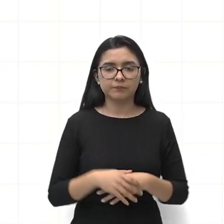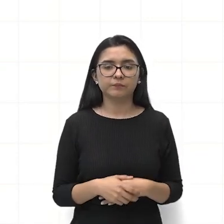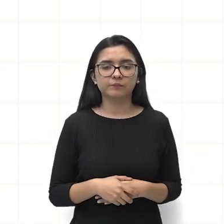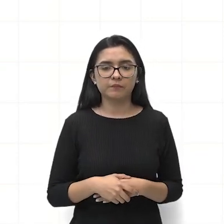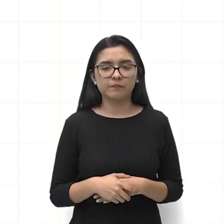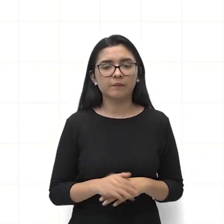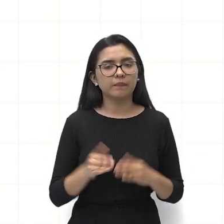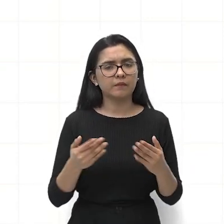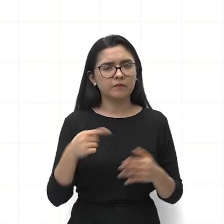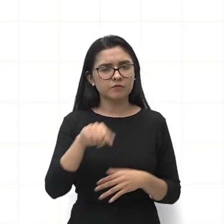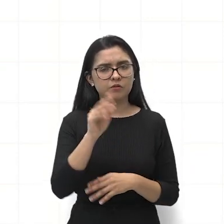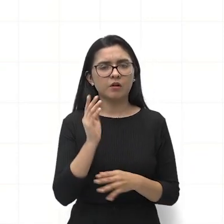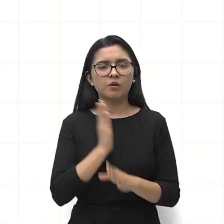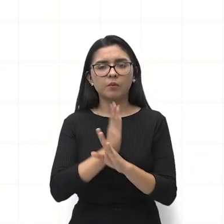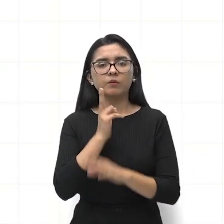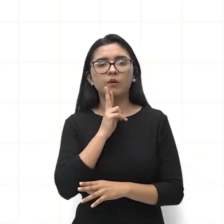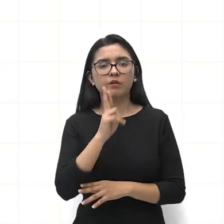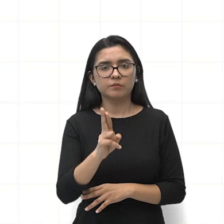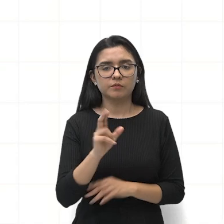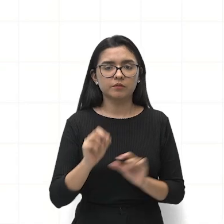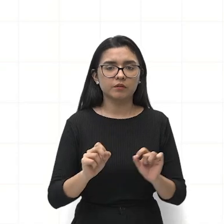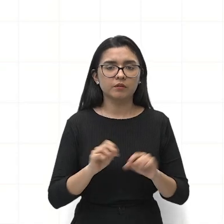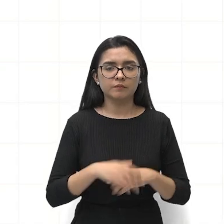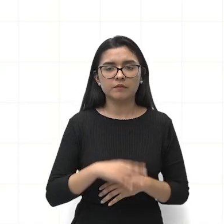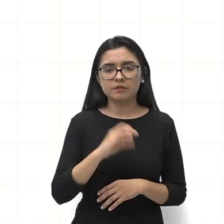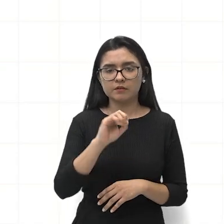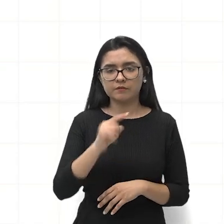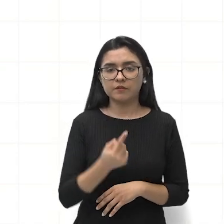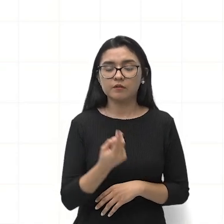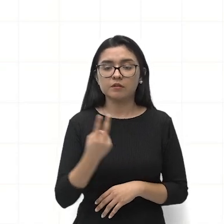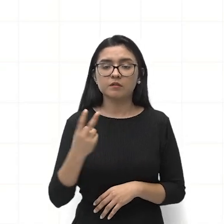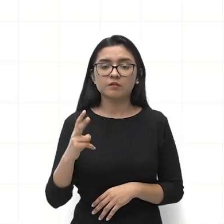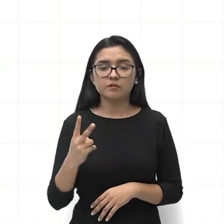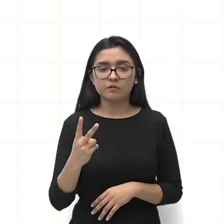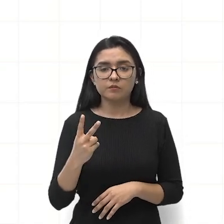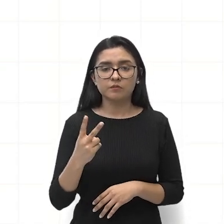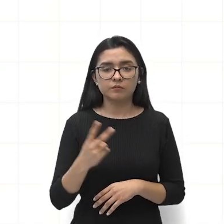Aí, você já tem um resultado, né? Quem é 0,2 à quinta?